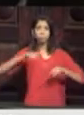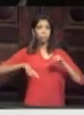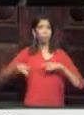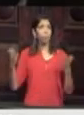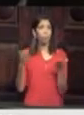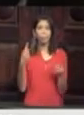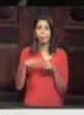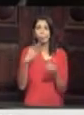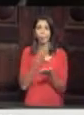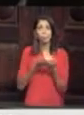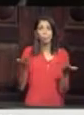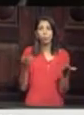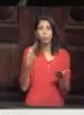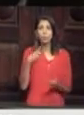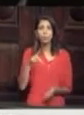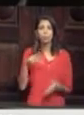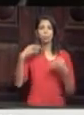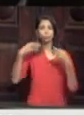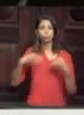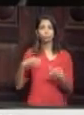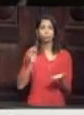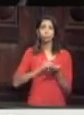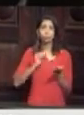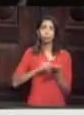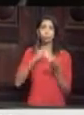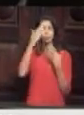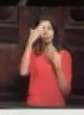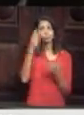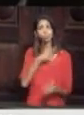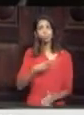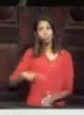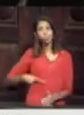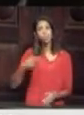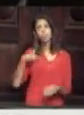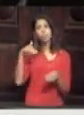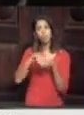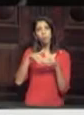pois perdeu as condições morais para tanto. Obrigado, senhor presidente. Esse é o meu